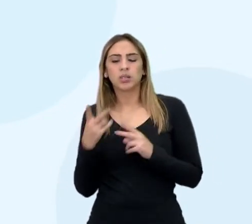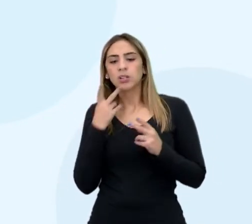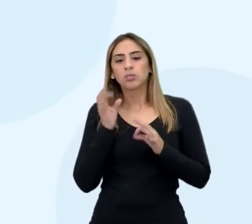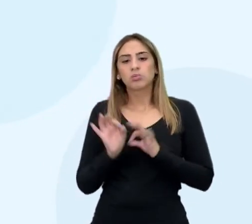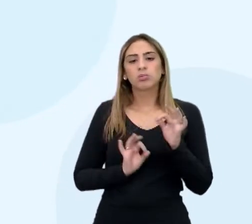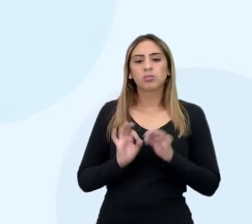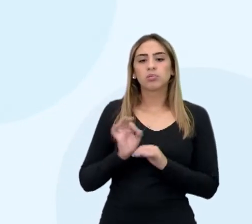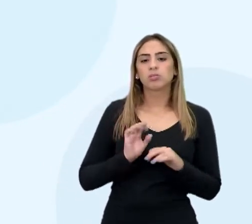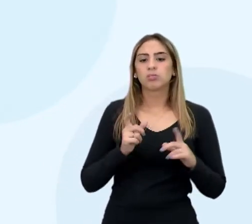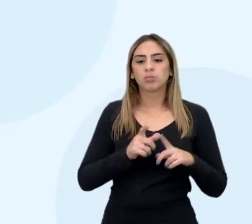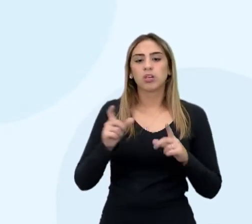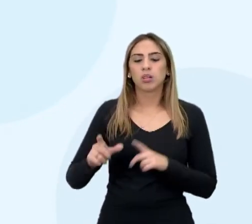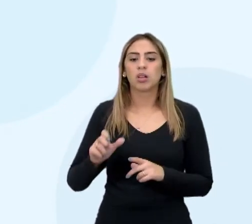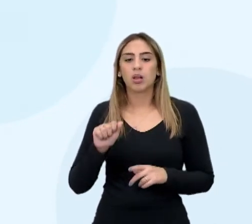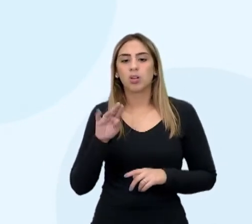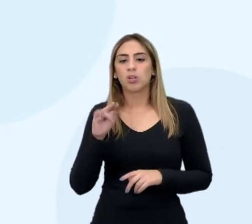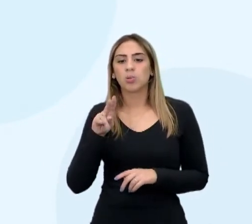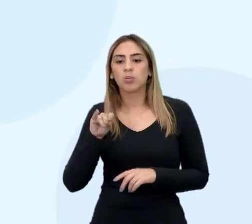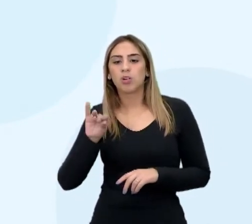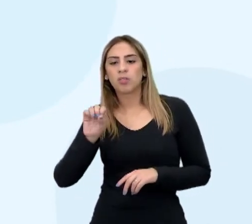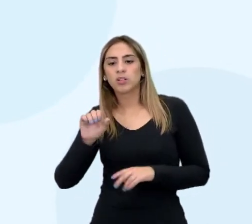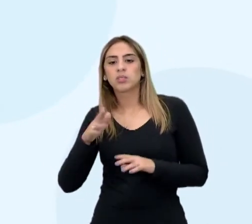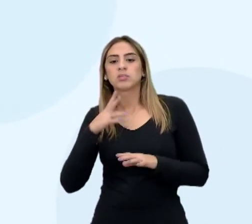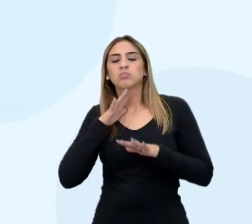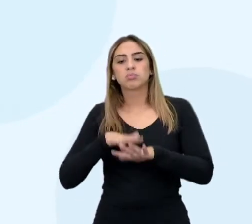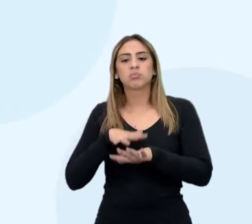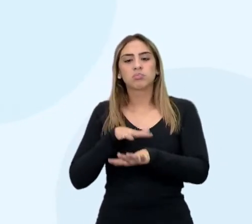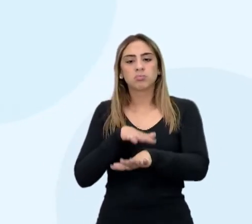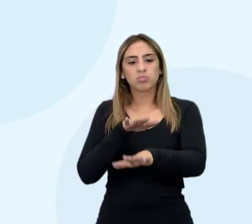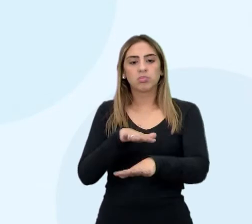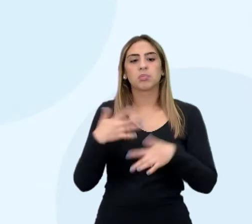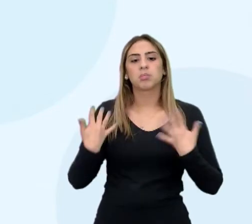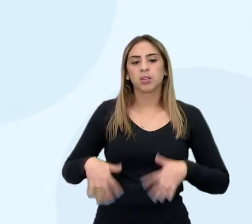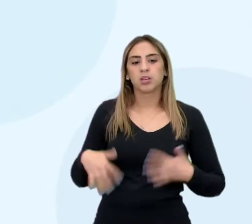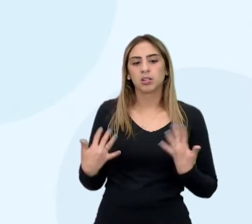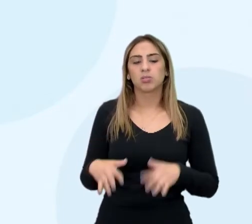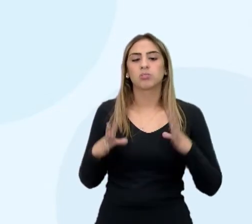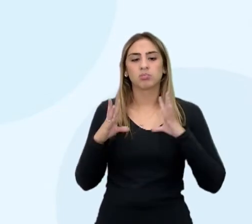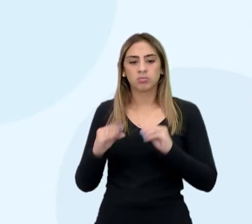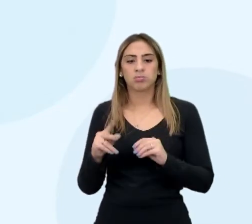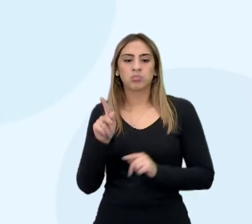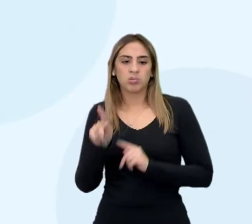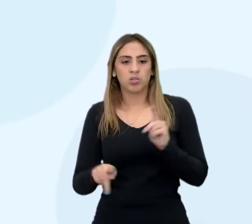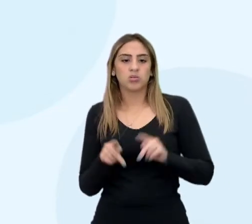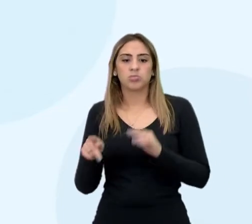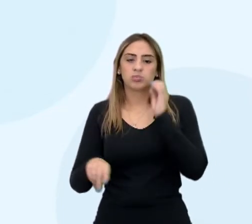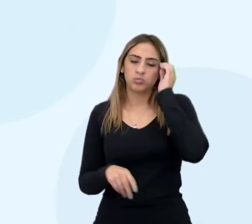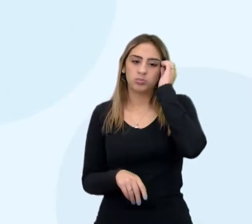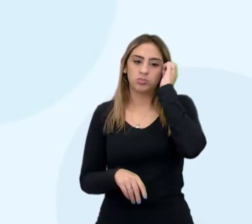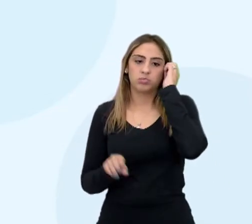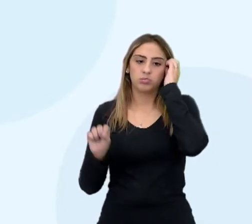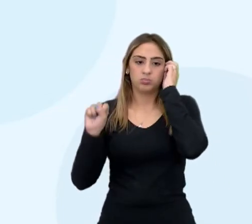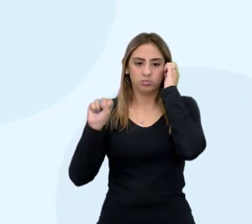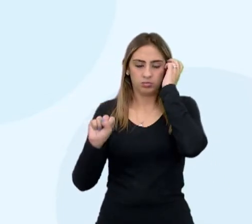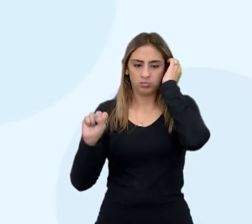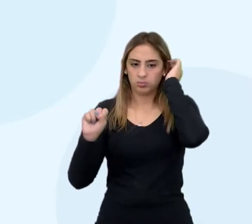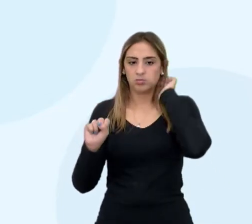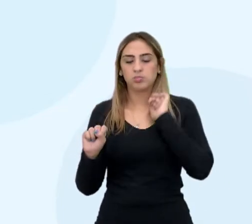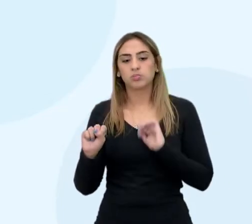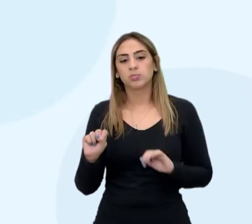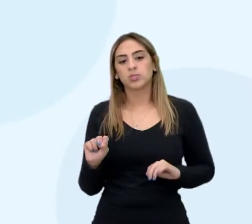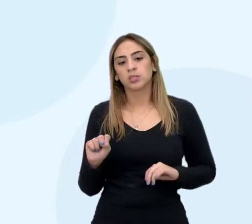condutores de veículos automóveis em trânsito. Desencadeia pânico geral nas populações. O 8º